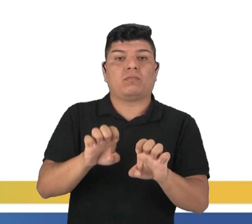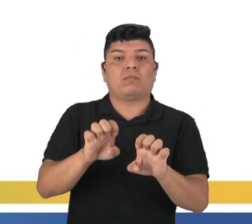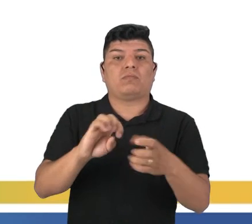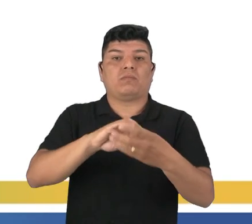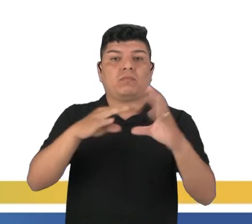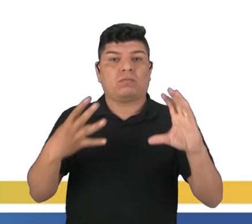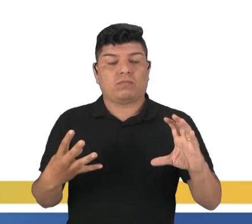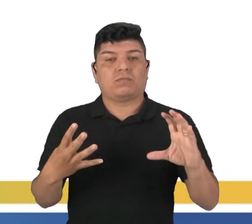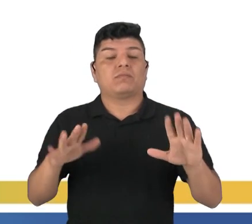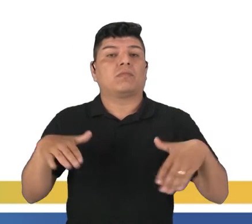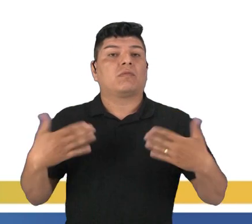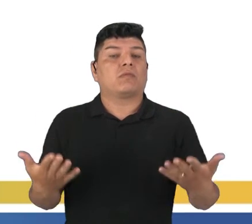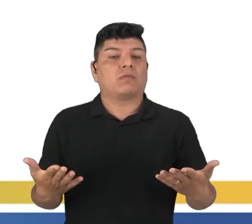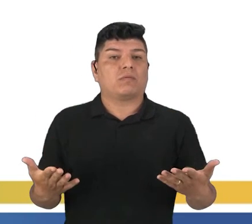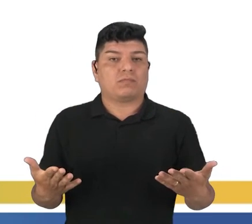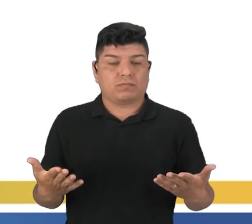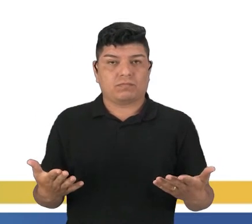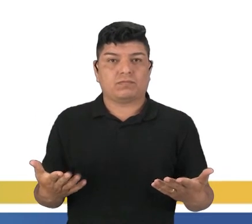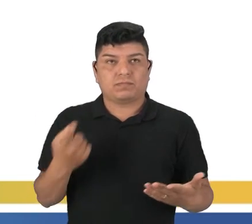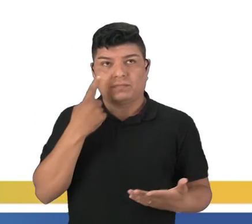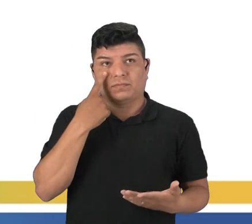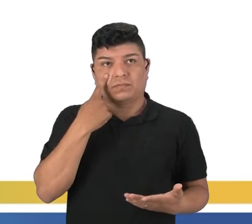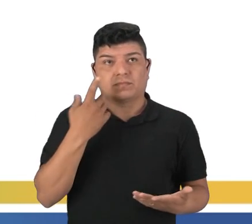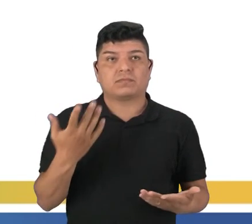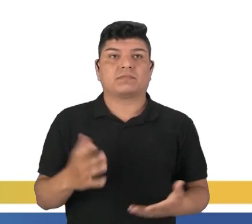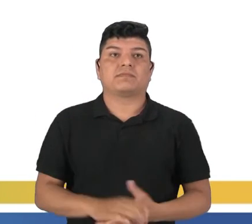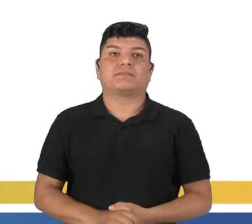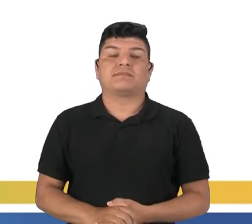estrutural dele? Quais são as características? Vamos ver.